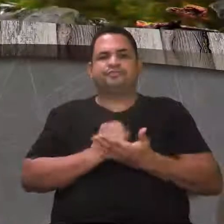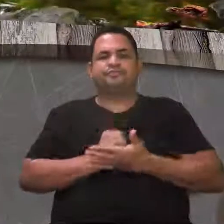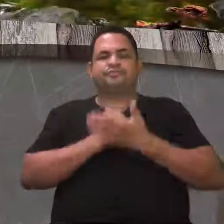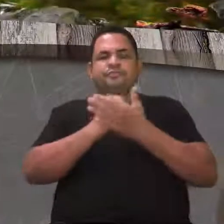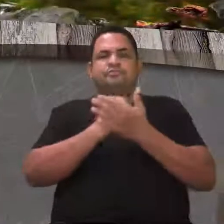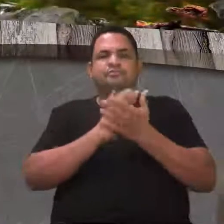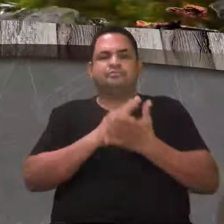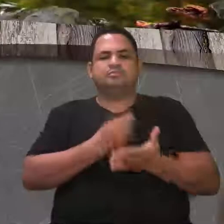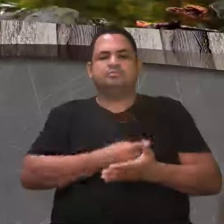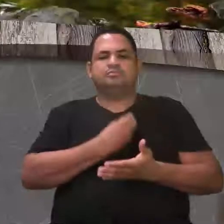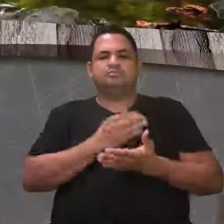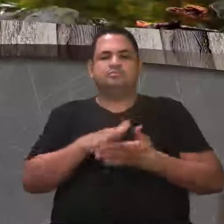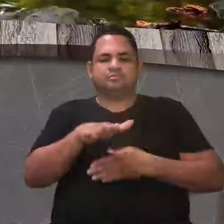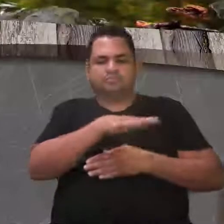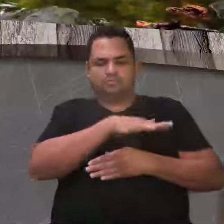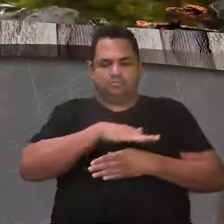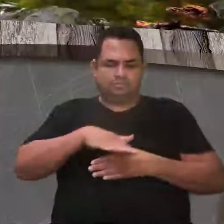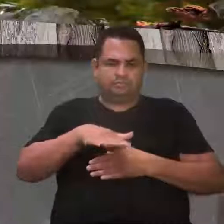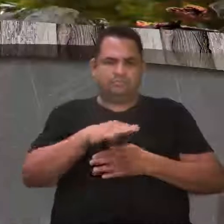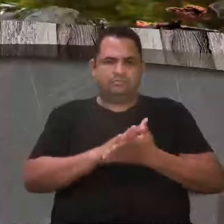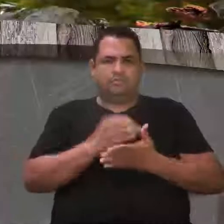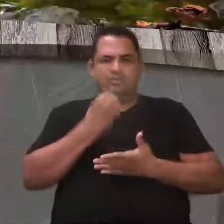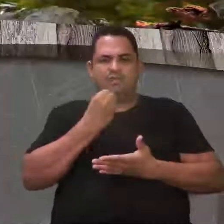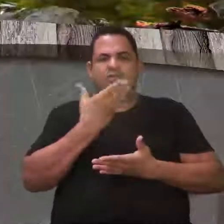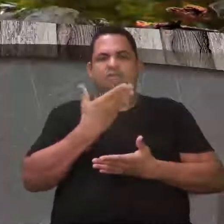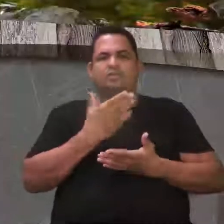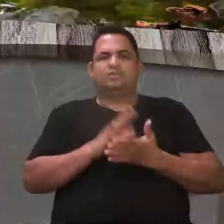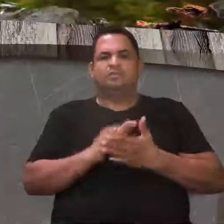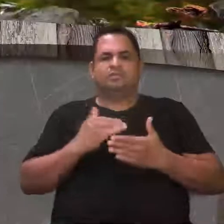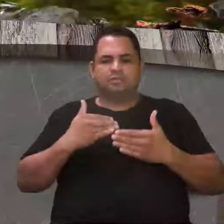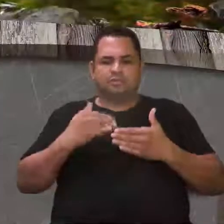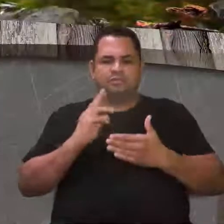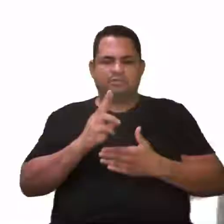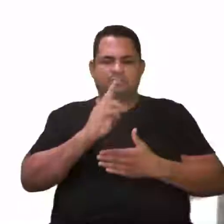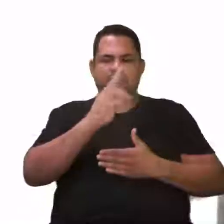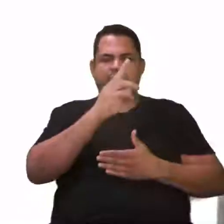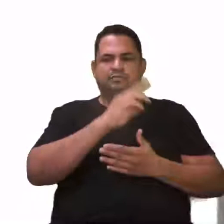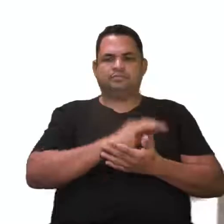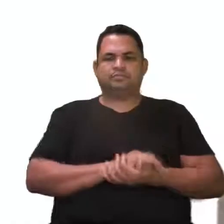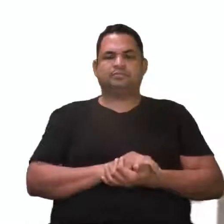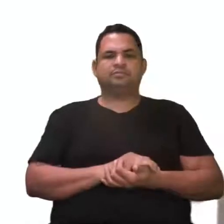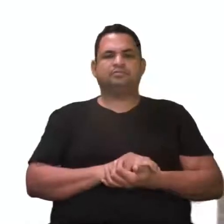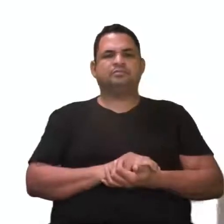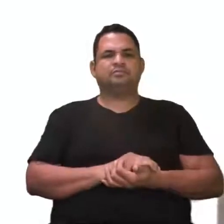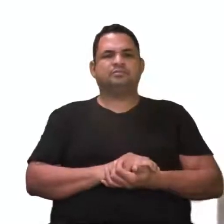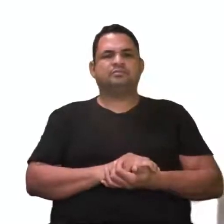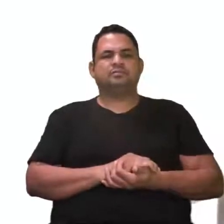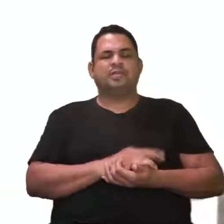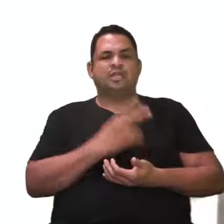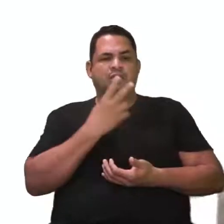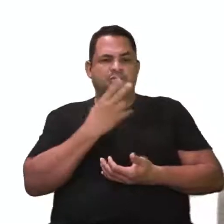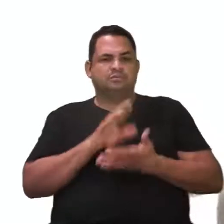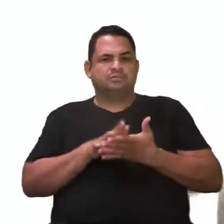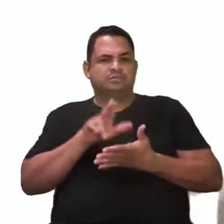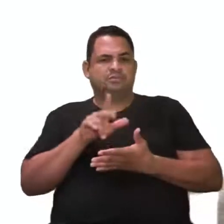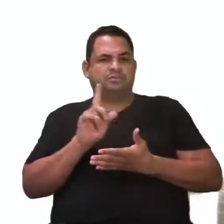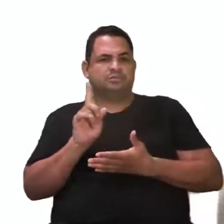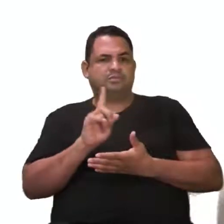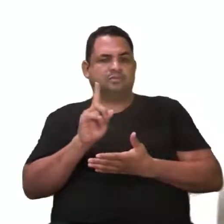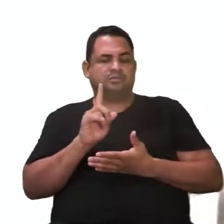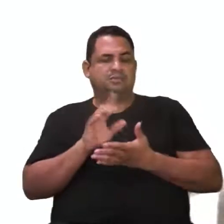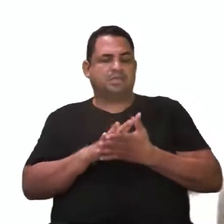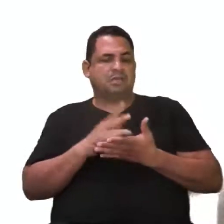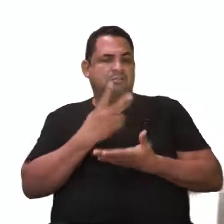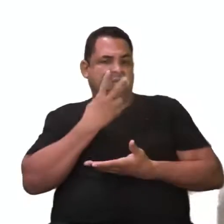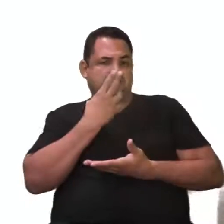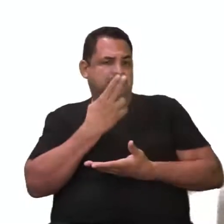a sobrevivência deles nesse ambiente. Tá bom? Vamos seguindo? Olha lá. A semelhança não é